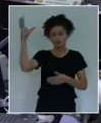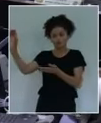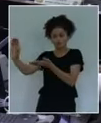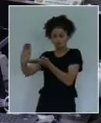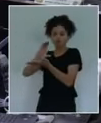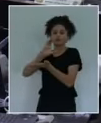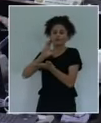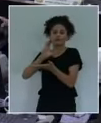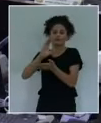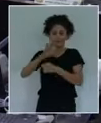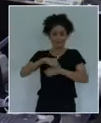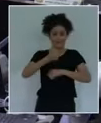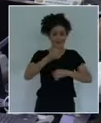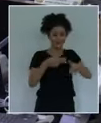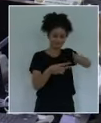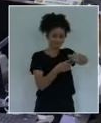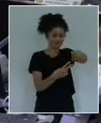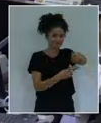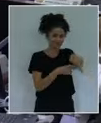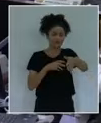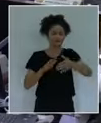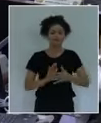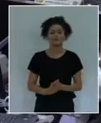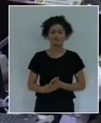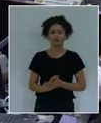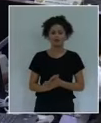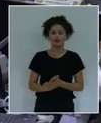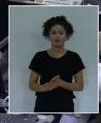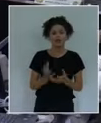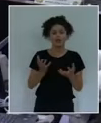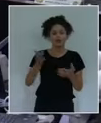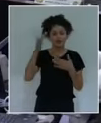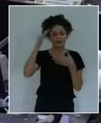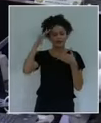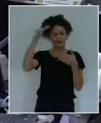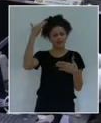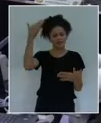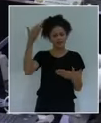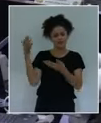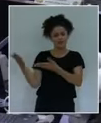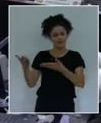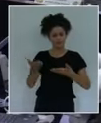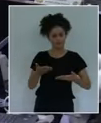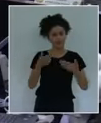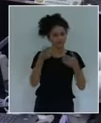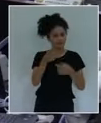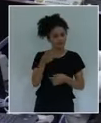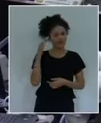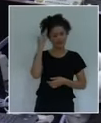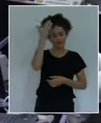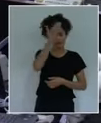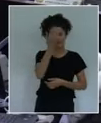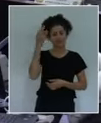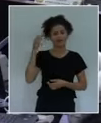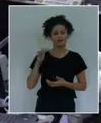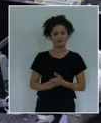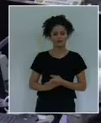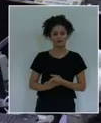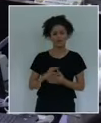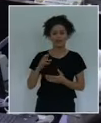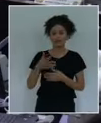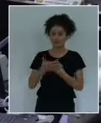pontes. Eu queria agradecer o convite para estar aqui, o vereador Montanha, todos os vereadores aqui. Queria